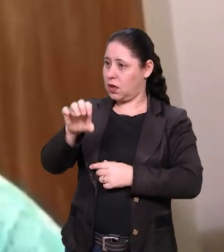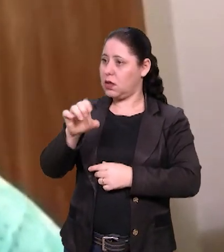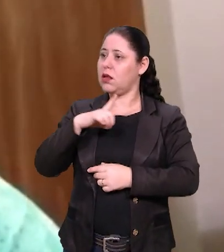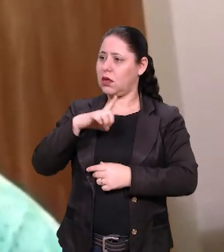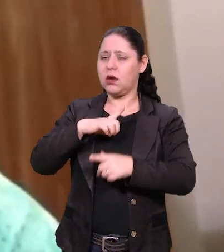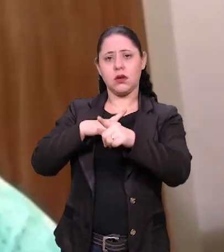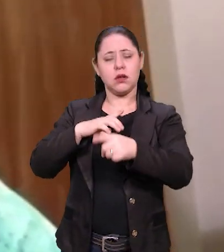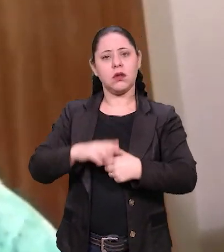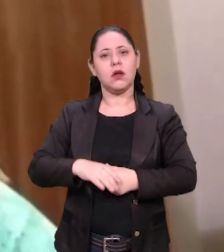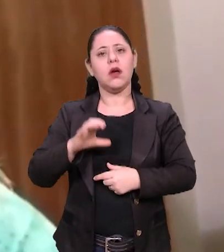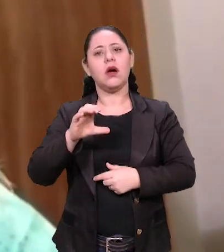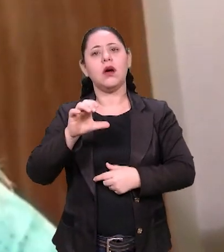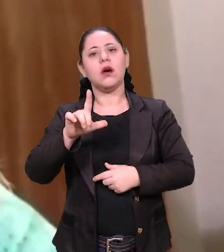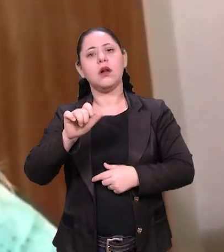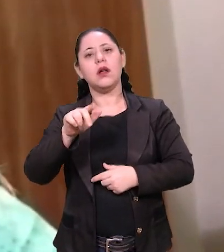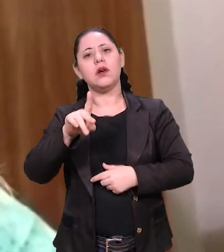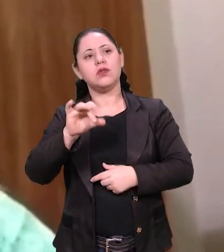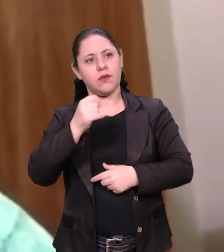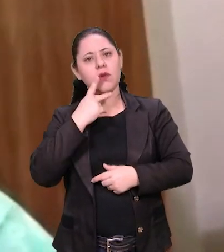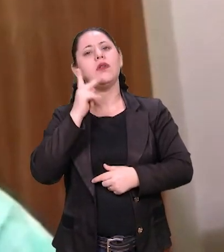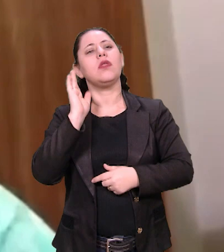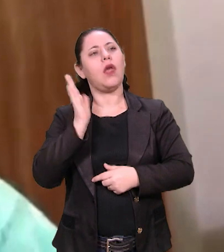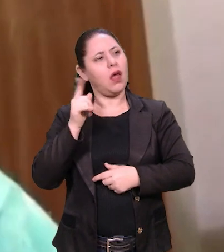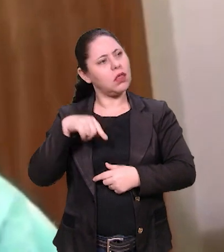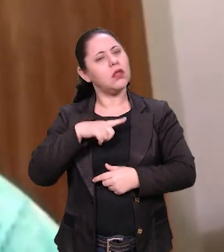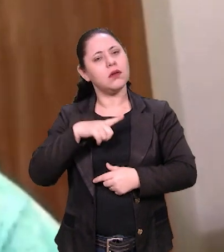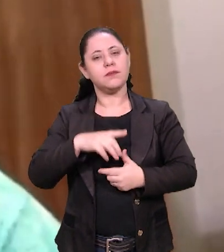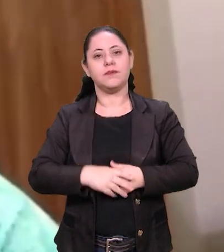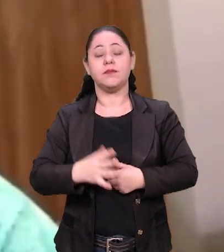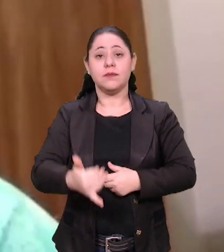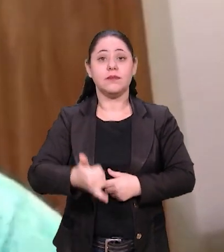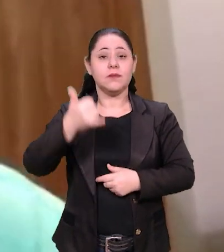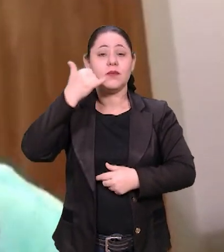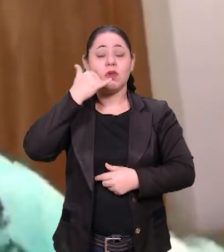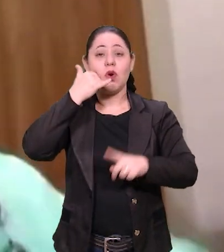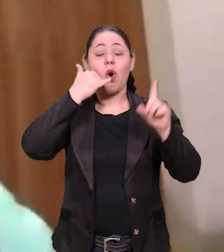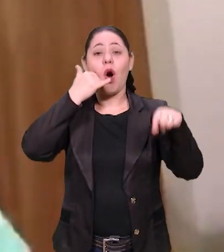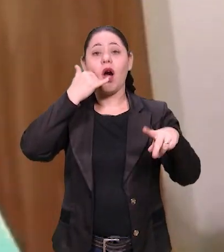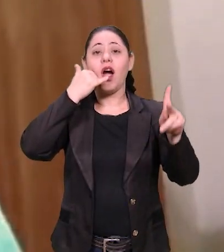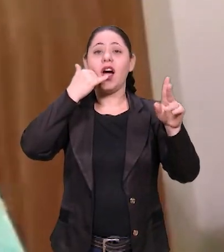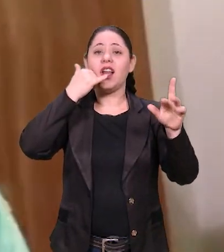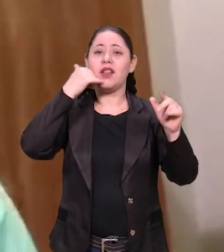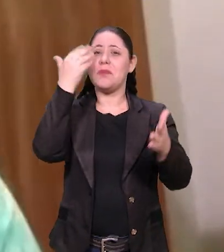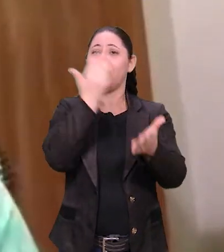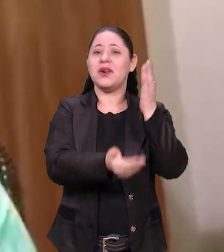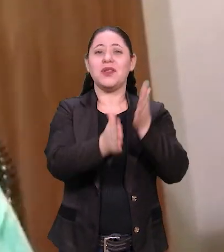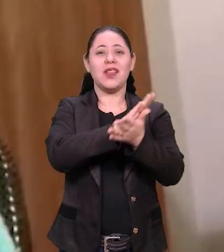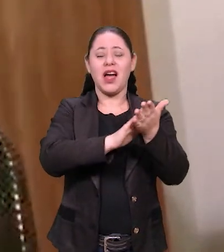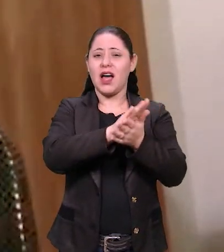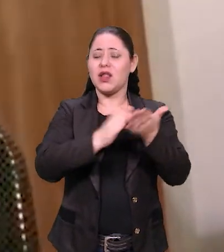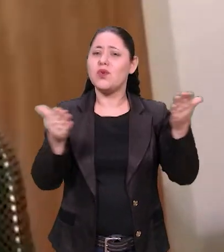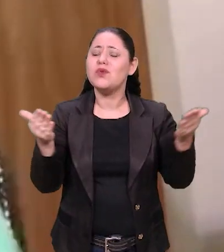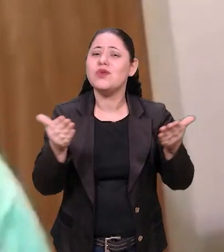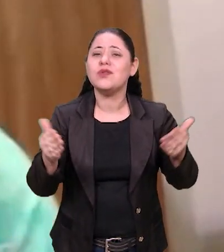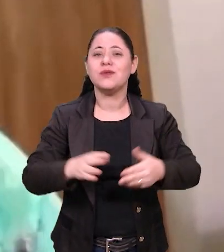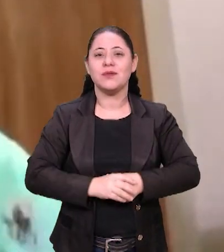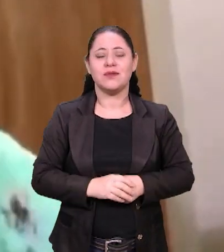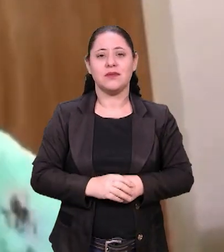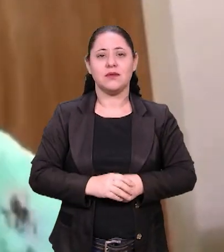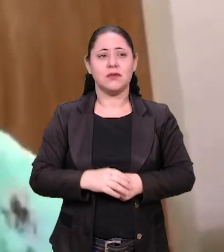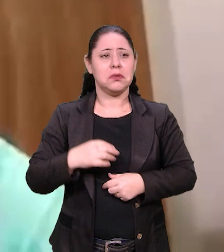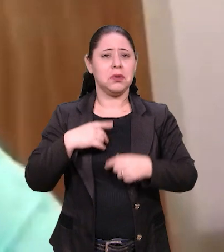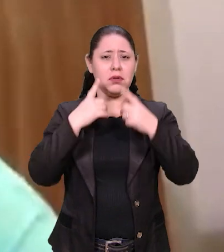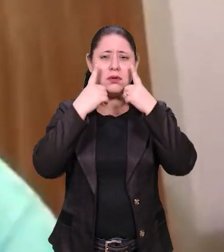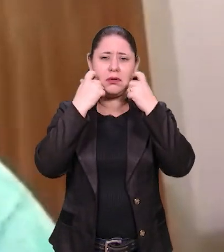ela tá aqui. Daí quando eu peguei o telefone, ela assim: ô Karine, tu não perdeu nada hoje? Aí eu comecei a chorar de novo,